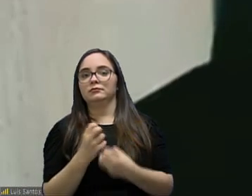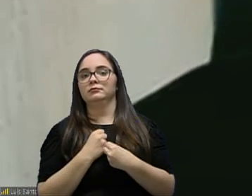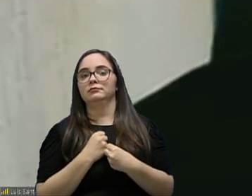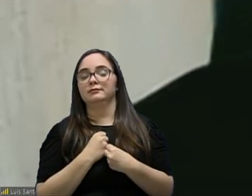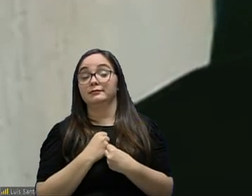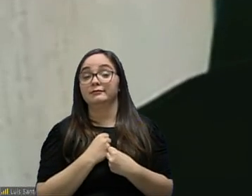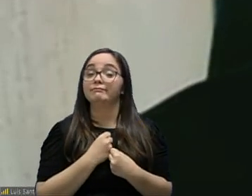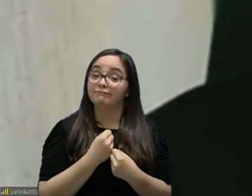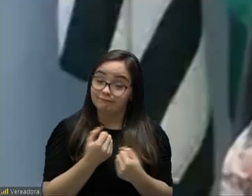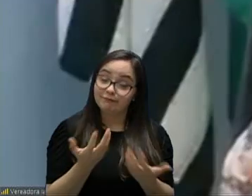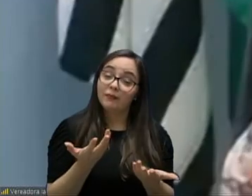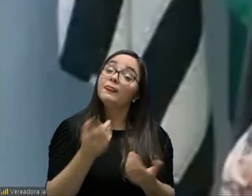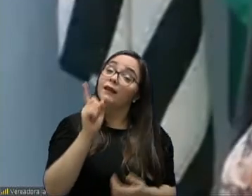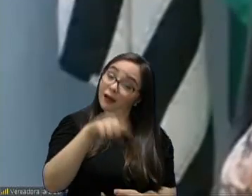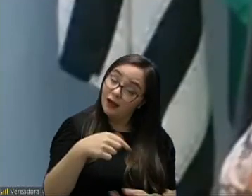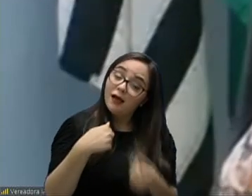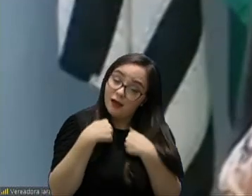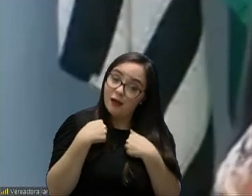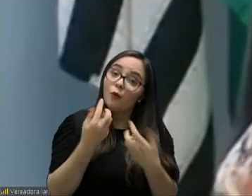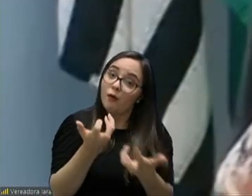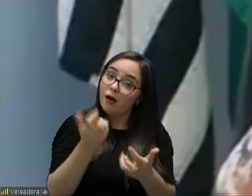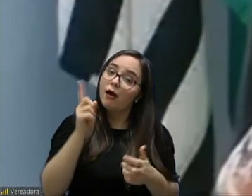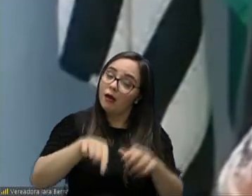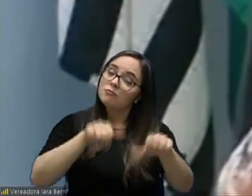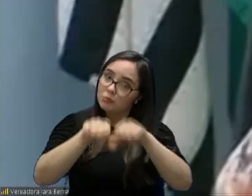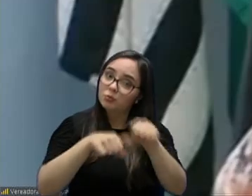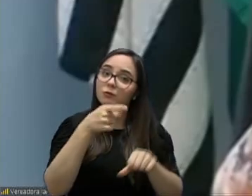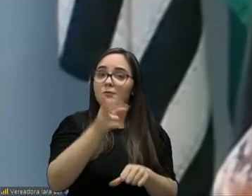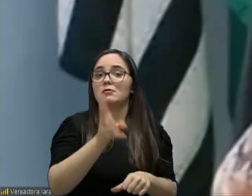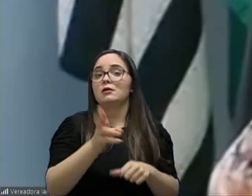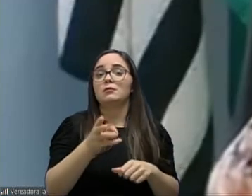Exatamente essa questão que eu quero antecipar para não